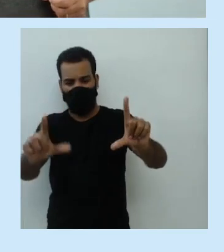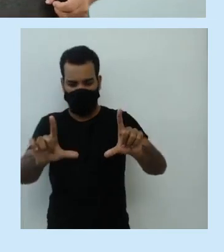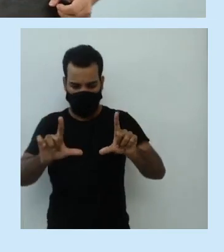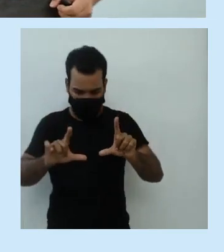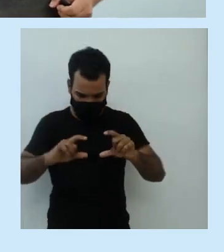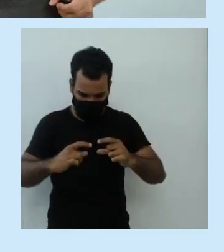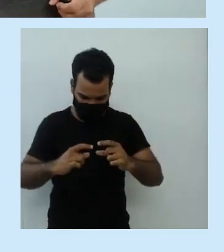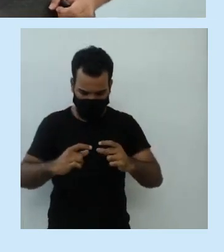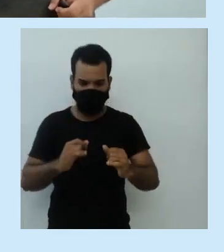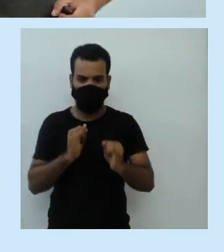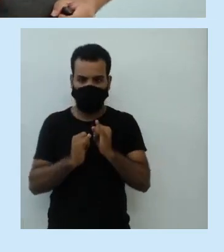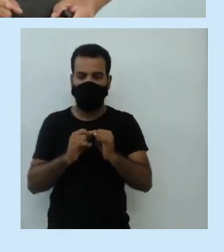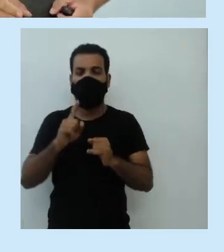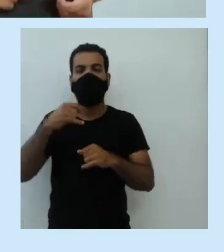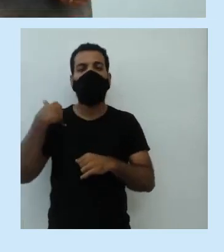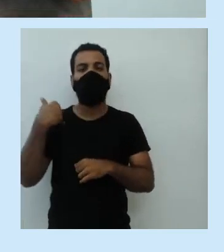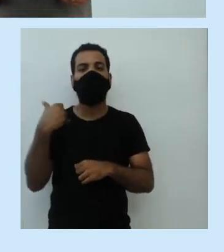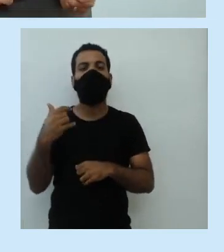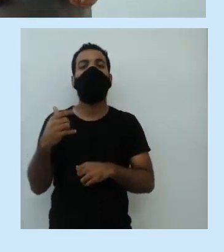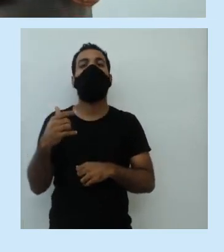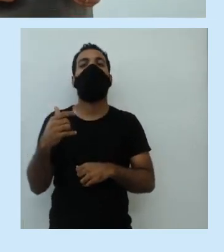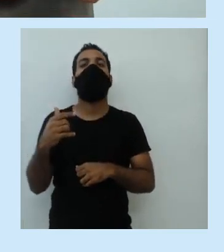são de idades, o que, gente?